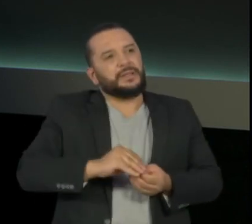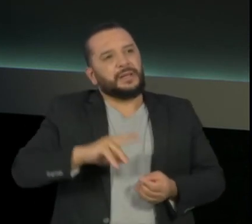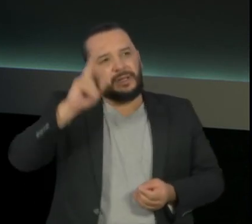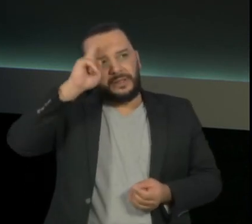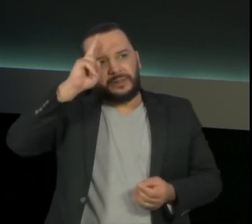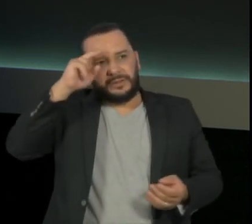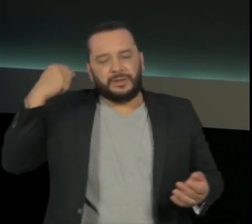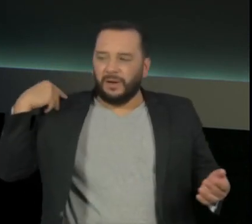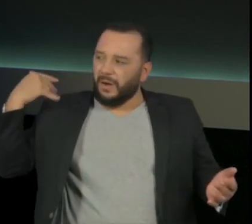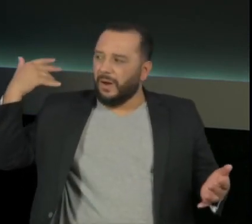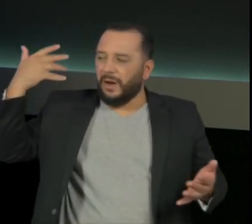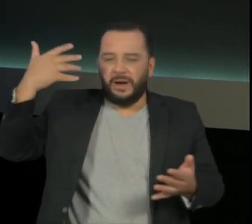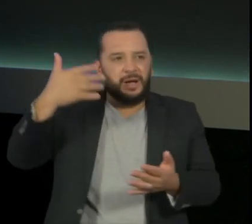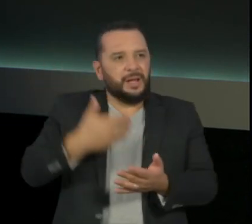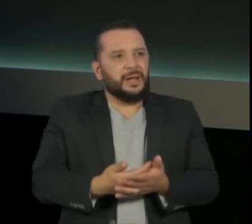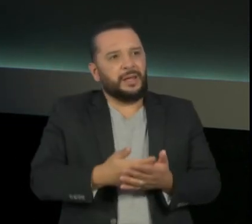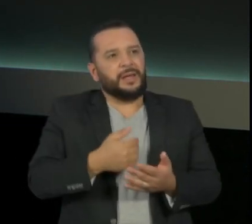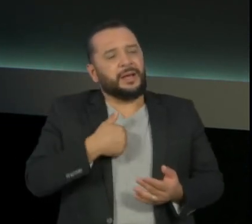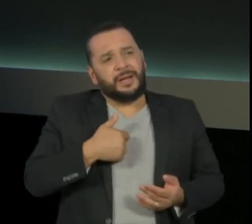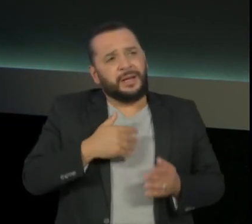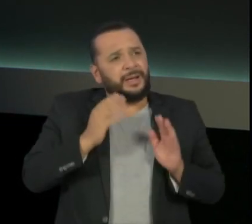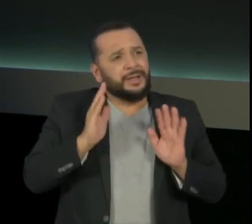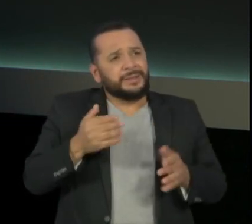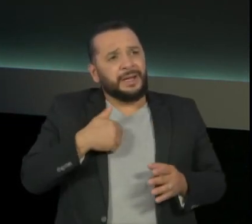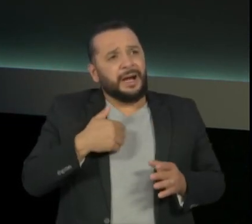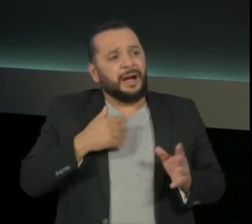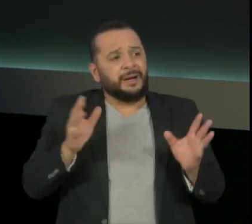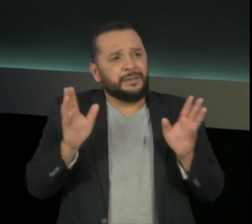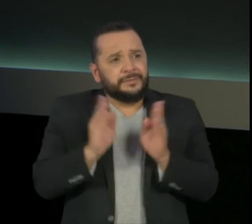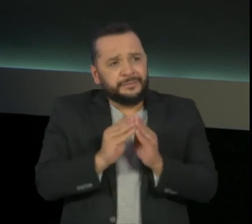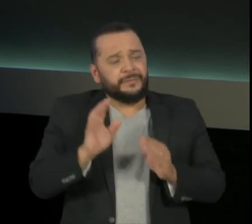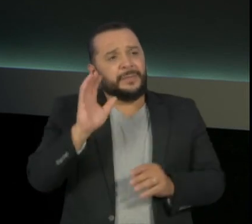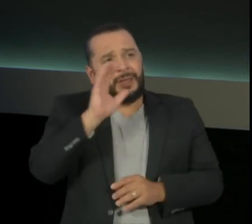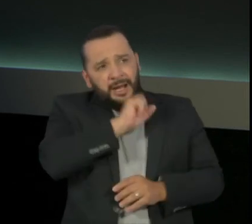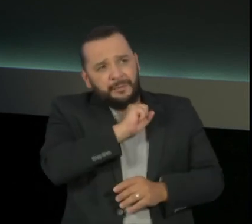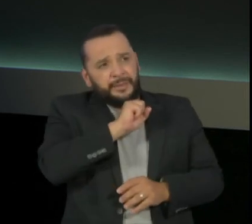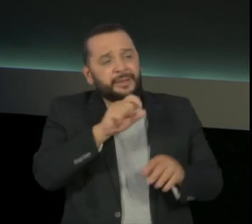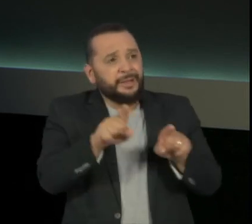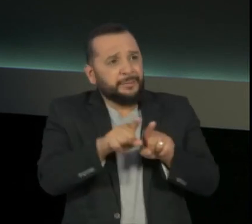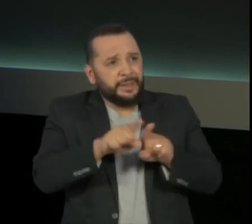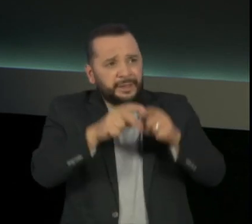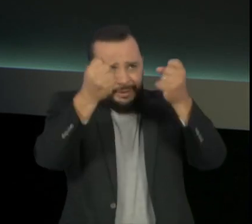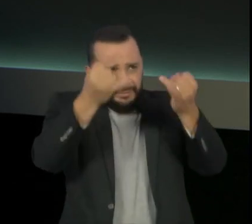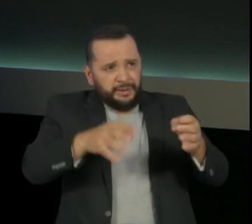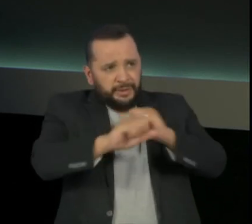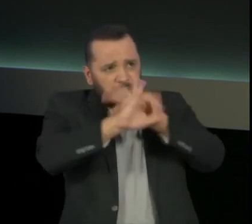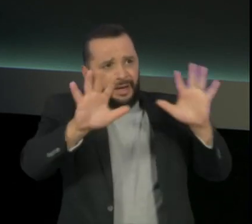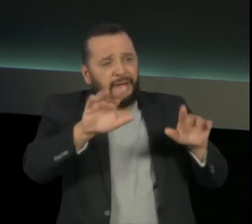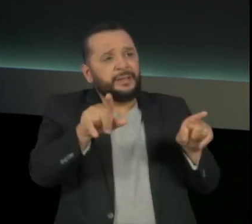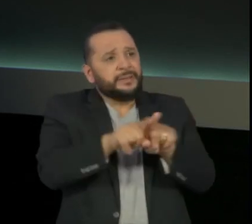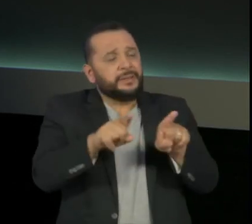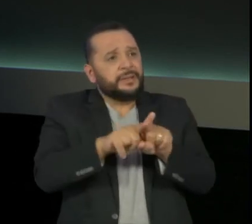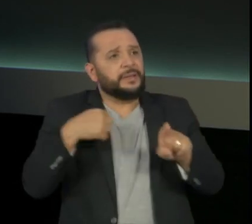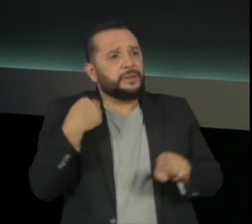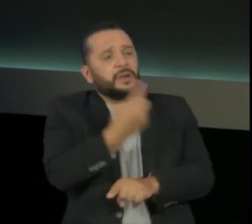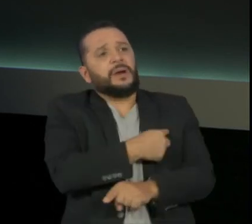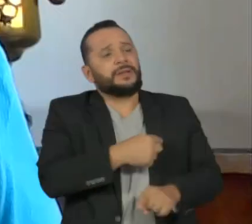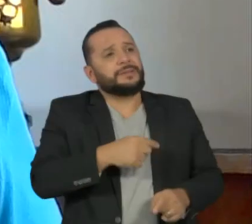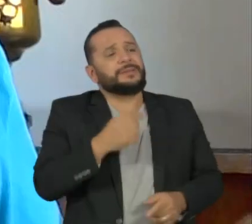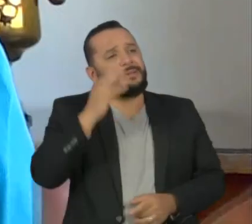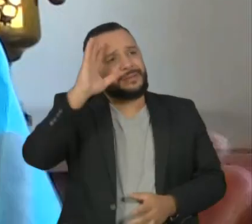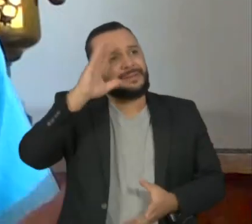trajeto curto, rápido, mas muito esclarecedor que nós fizemos agora, para que a gente possa entender também os problemas do